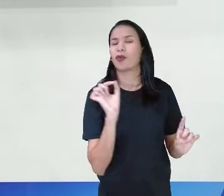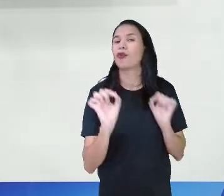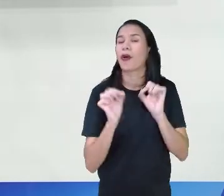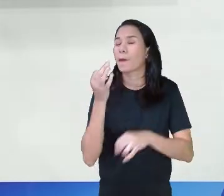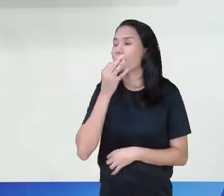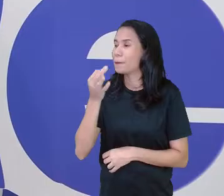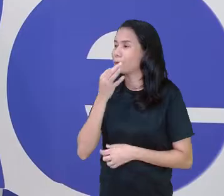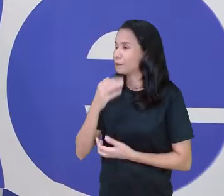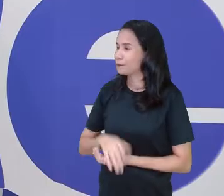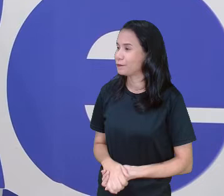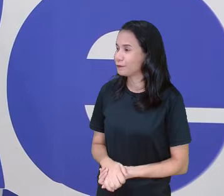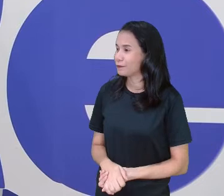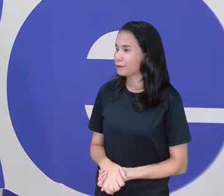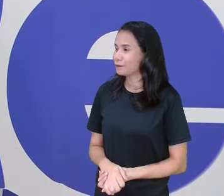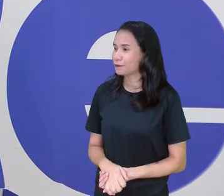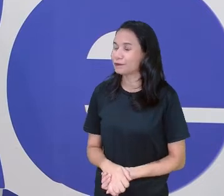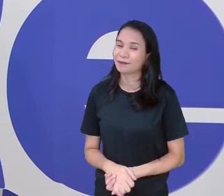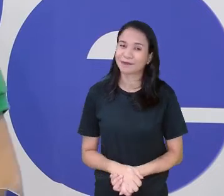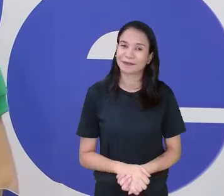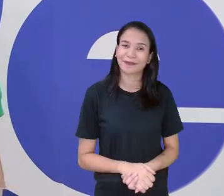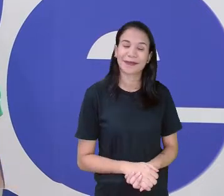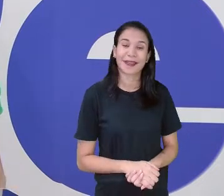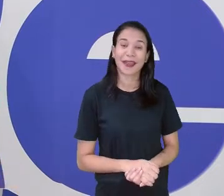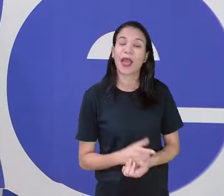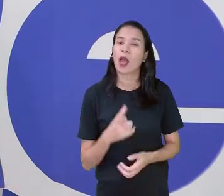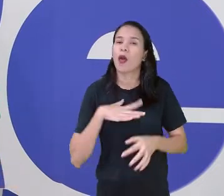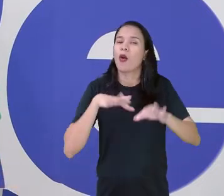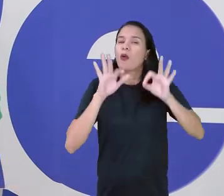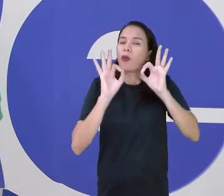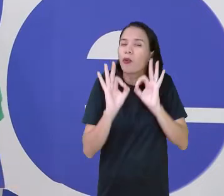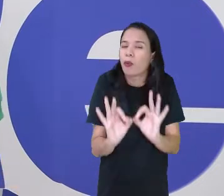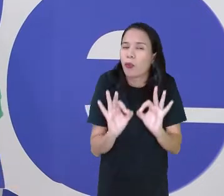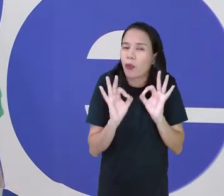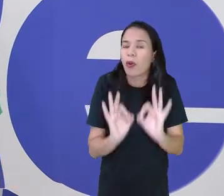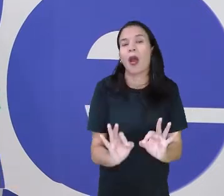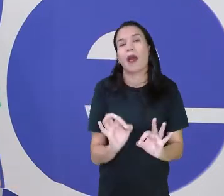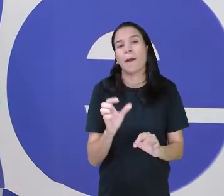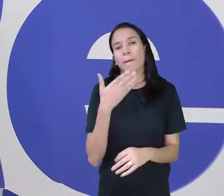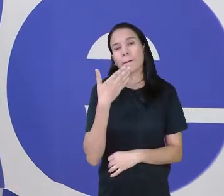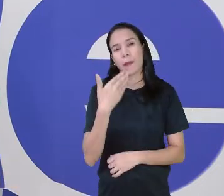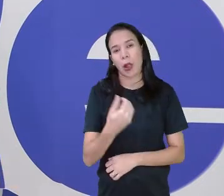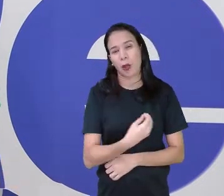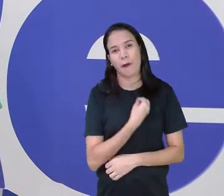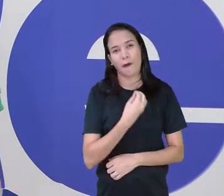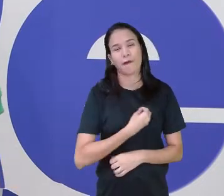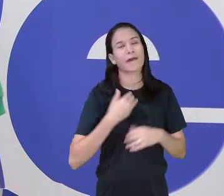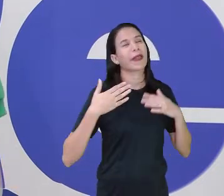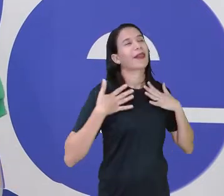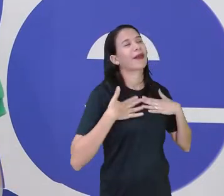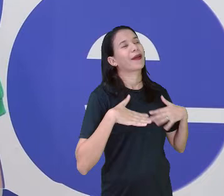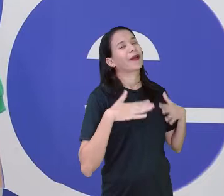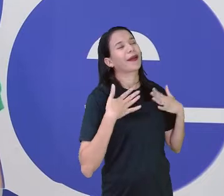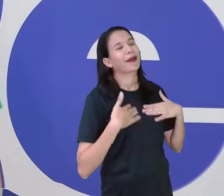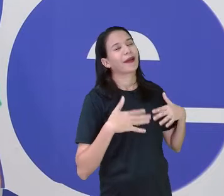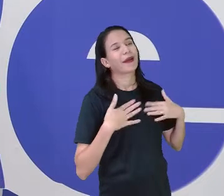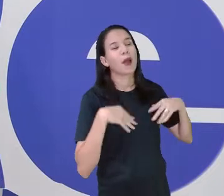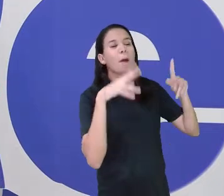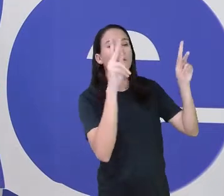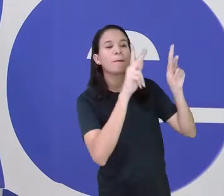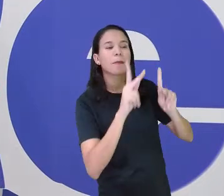acha? Olha, eu tenho certeza, viu, que eu preferia aí estar tranquilinha no